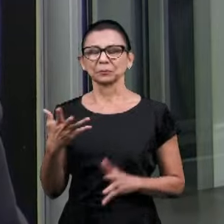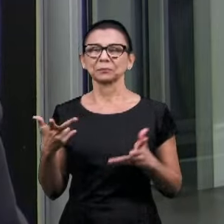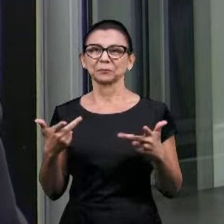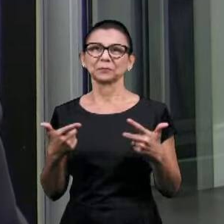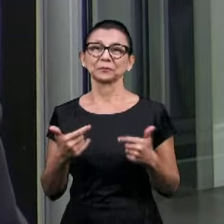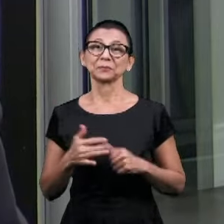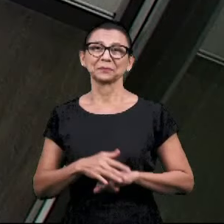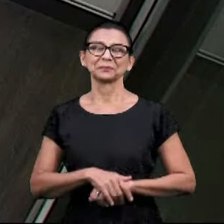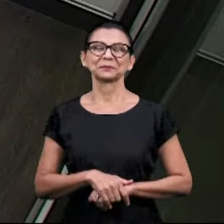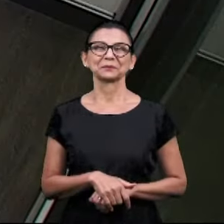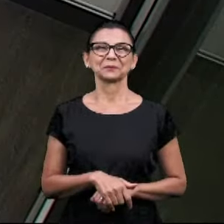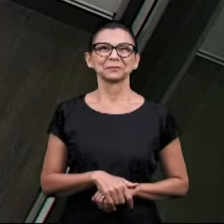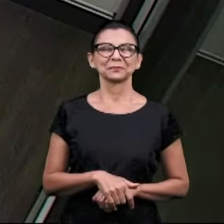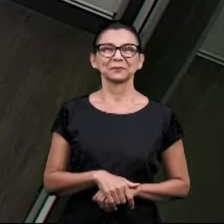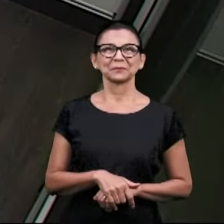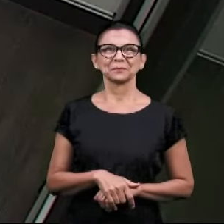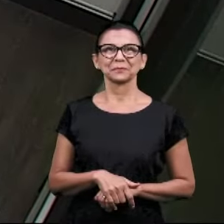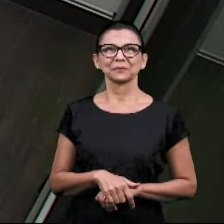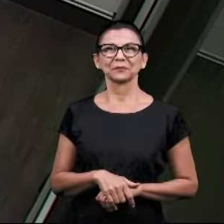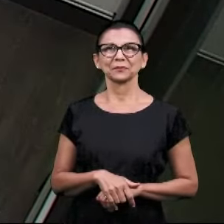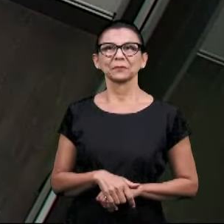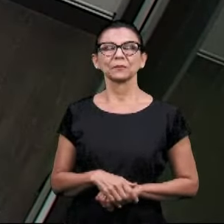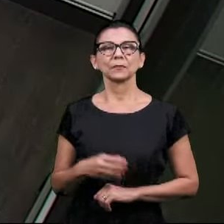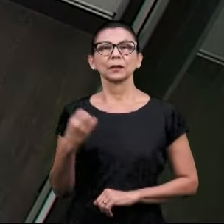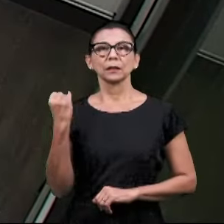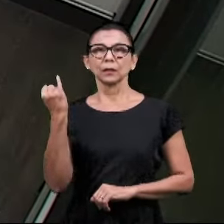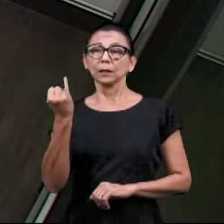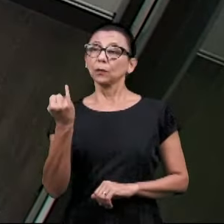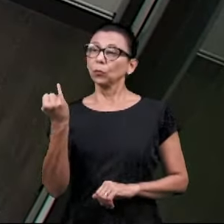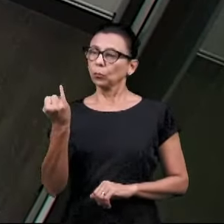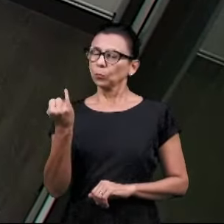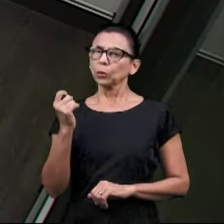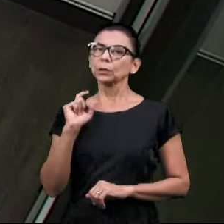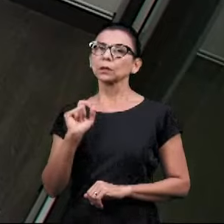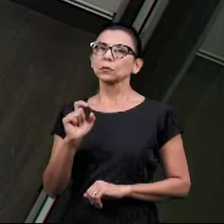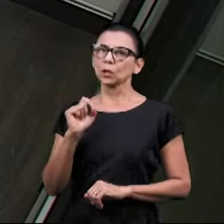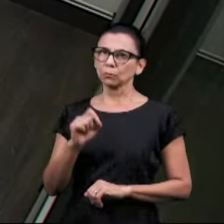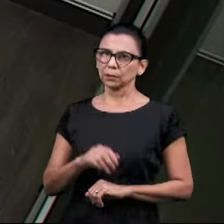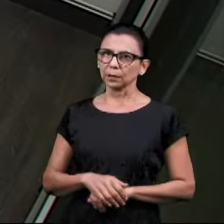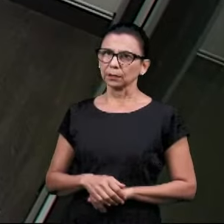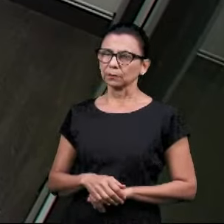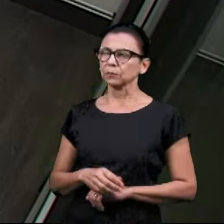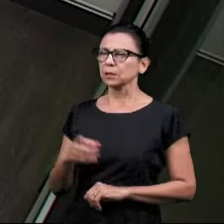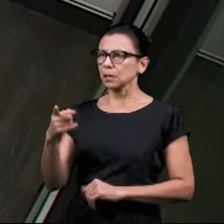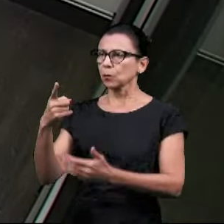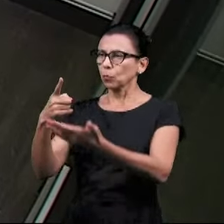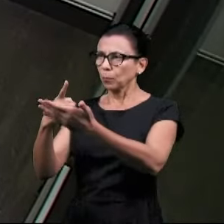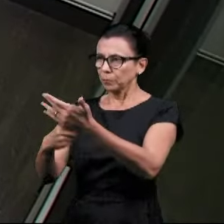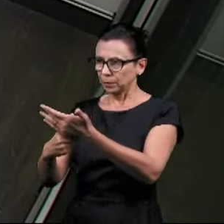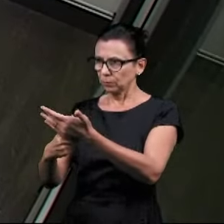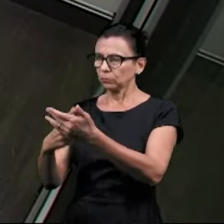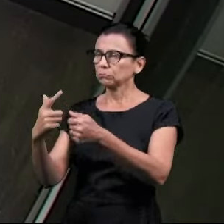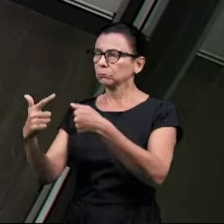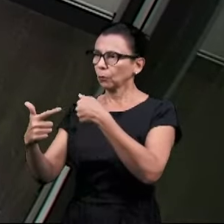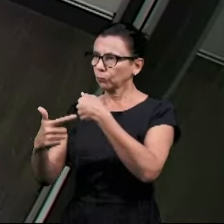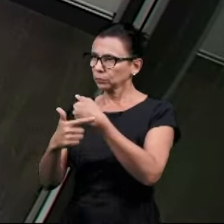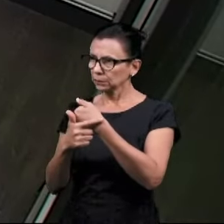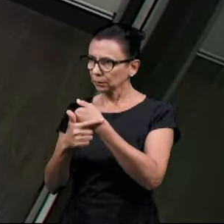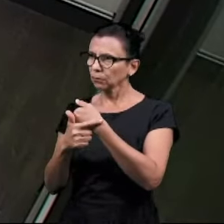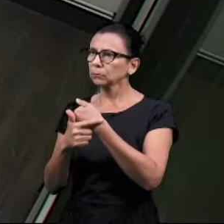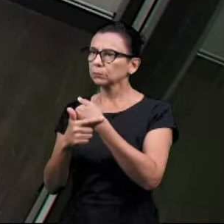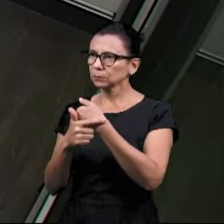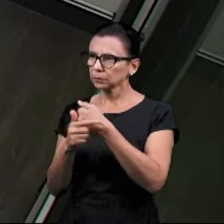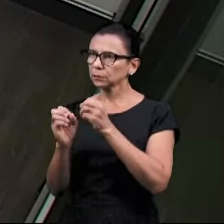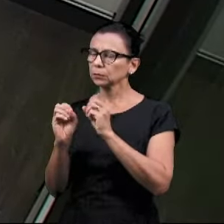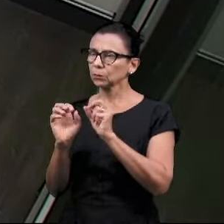Importante é que aquilo que o Senhor designou para fazer, foi feito. Exatamente. Né? E agora vai para uma outra igreja, outro